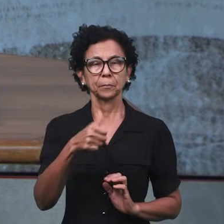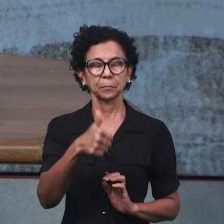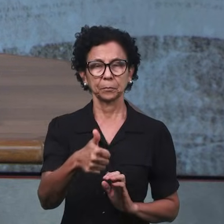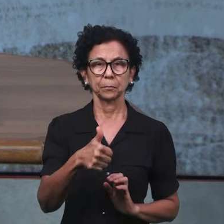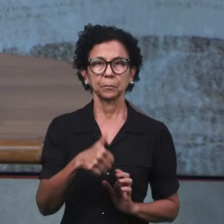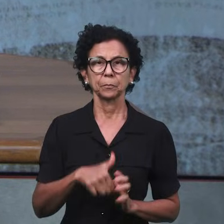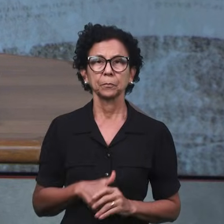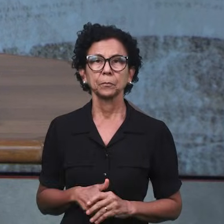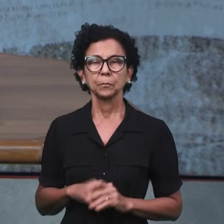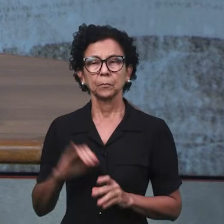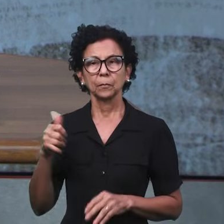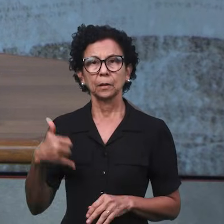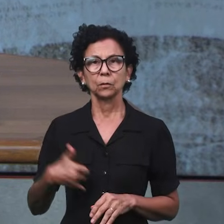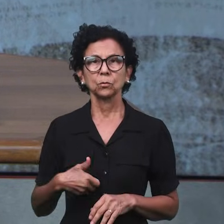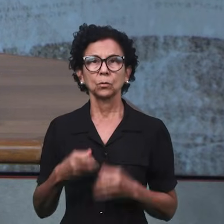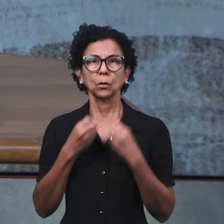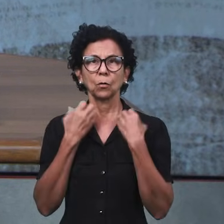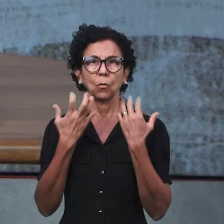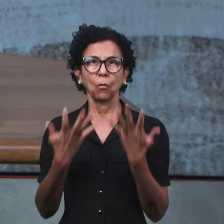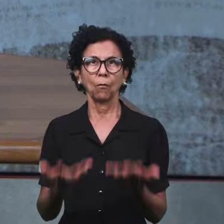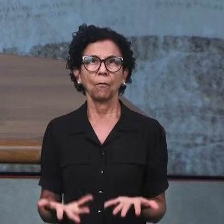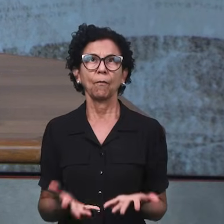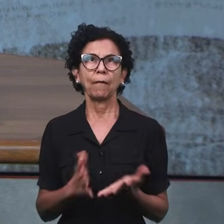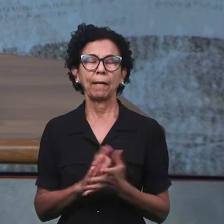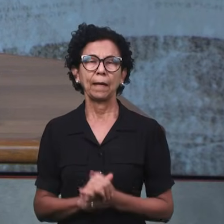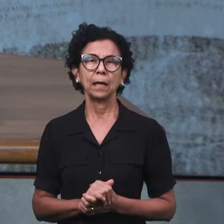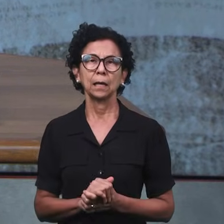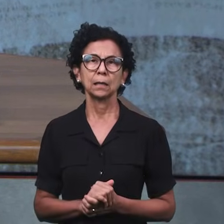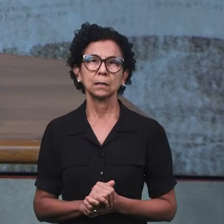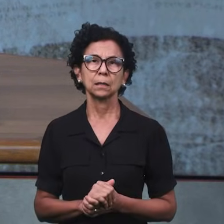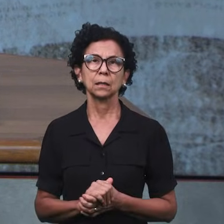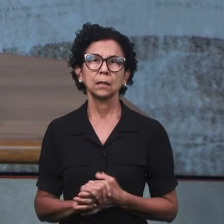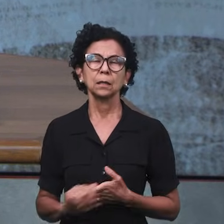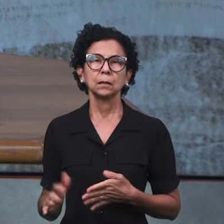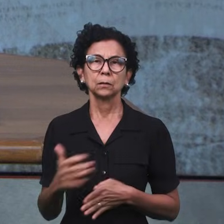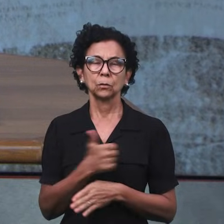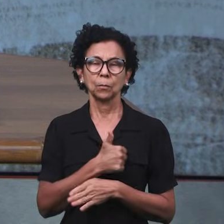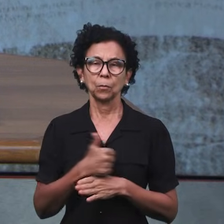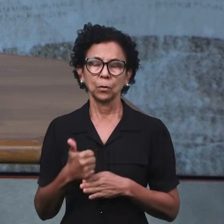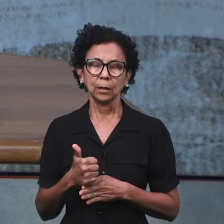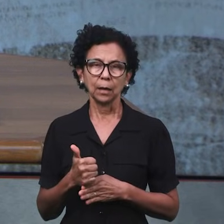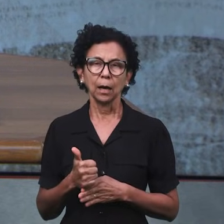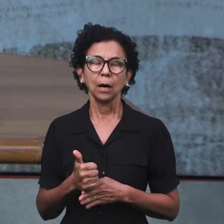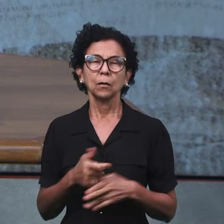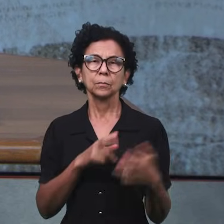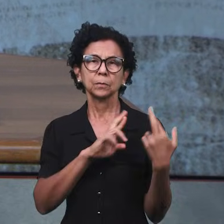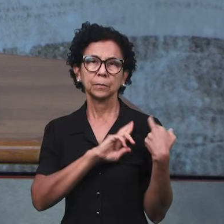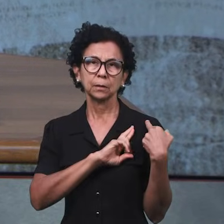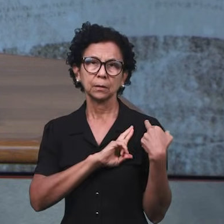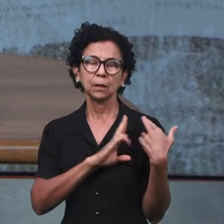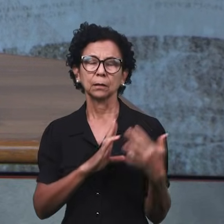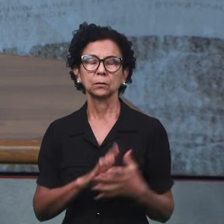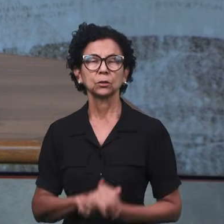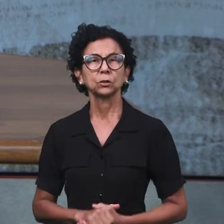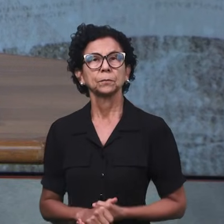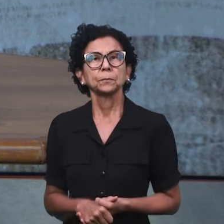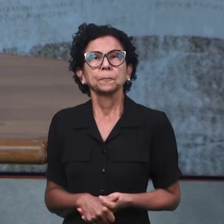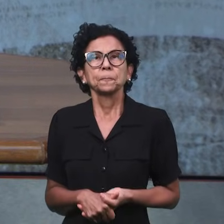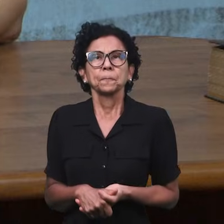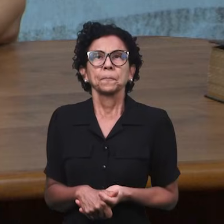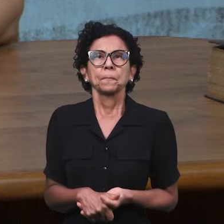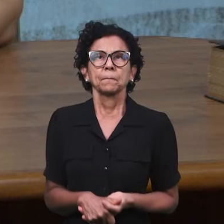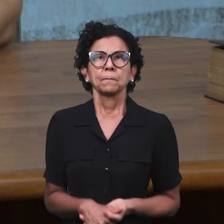em que ele vai declarar aqui a sua integridade e os seus deveres. Vamos ler capítulo 31 de Jó.